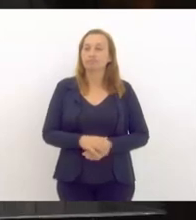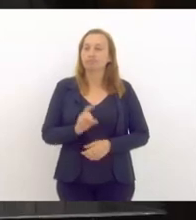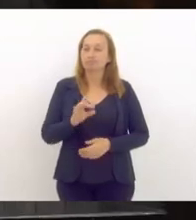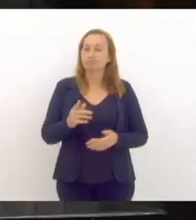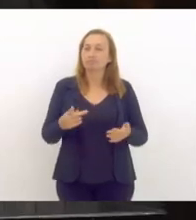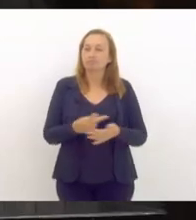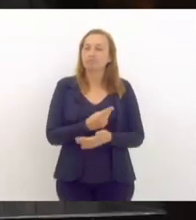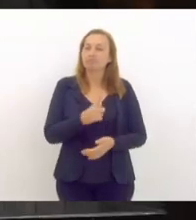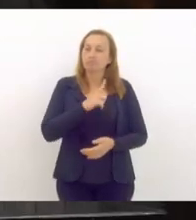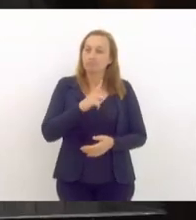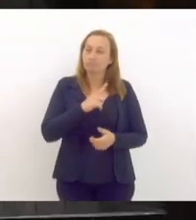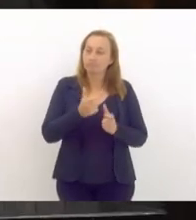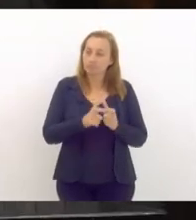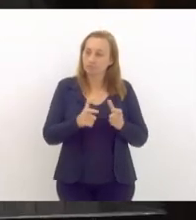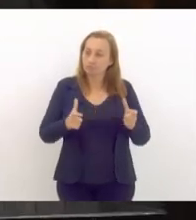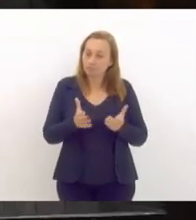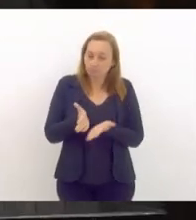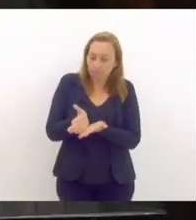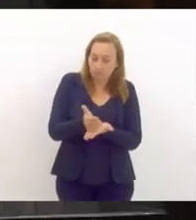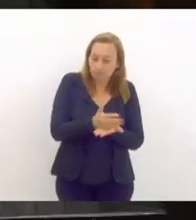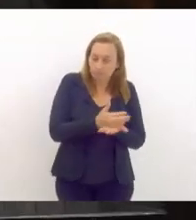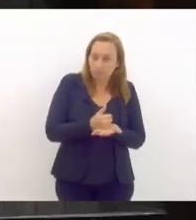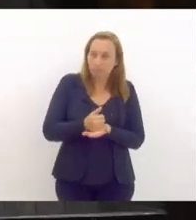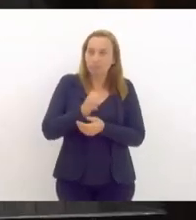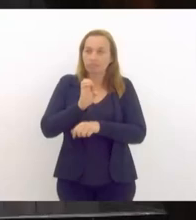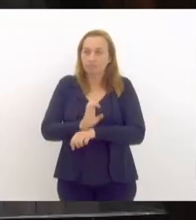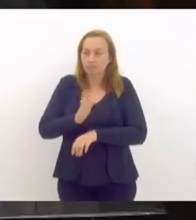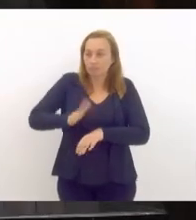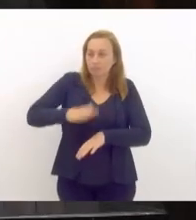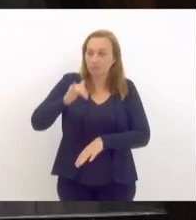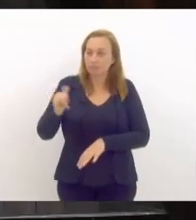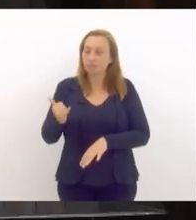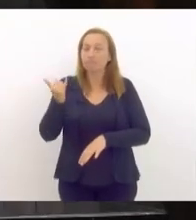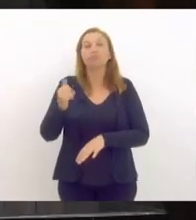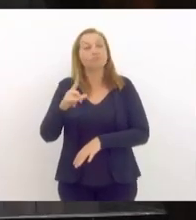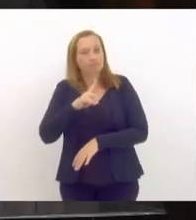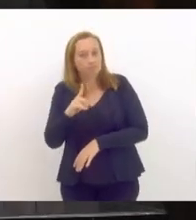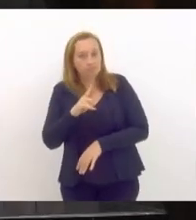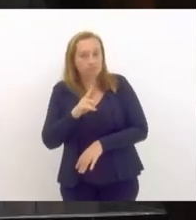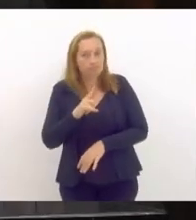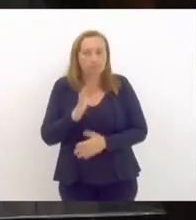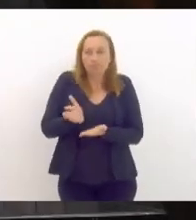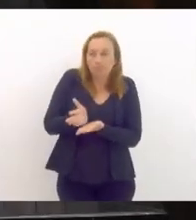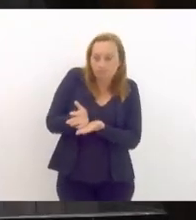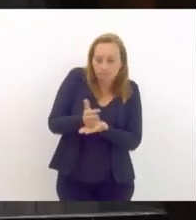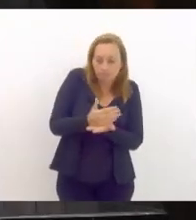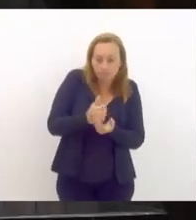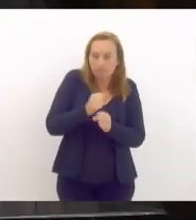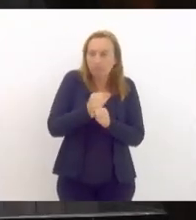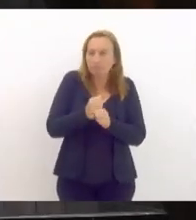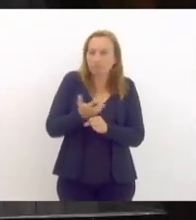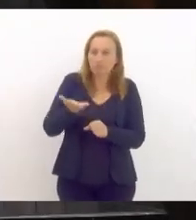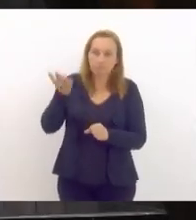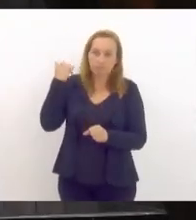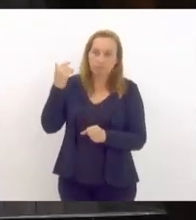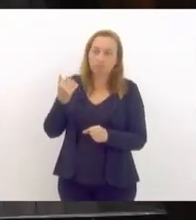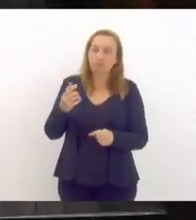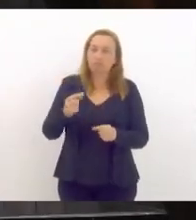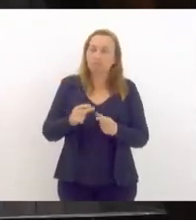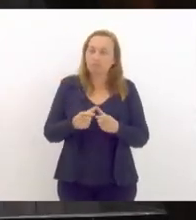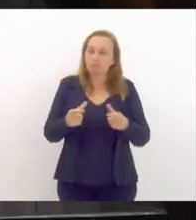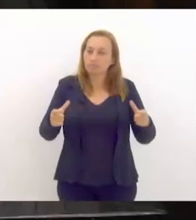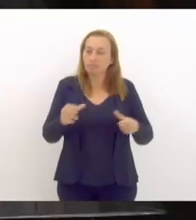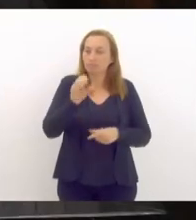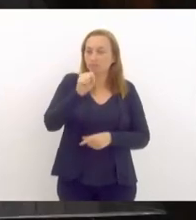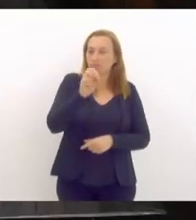houvesse crescimento da arrecadação do Estado acima da inflação e houve arrecadação do ano passado cresceu 8%.